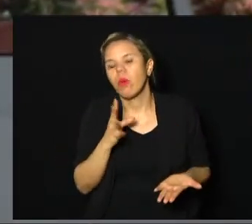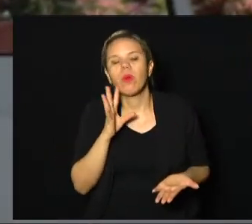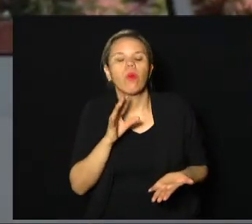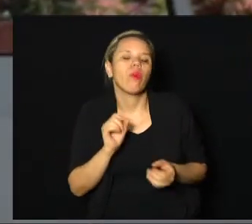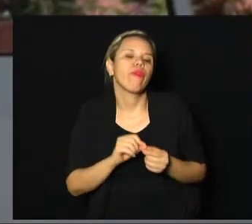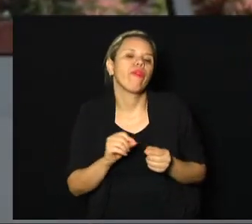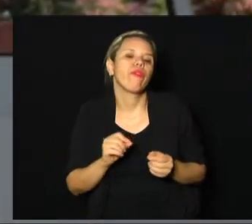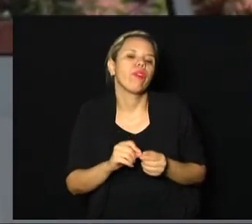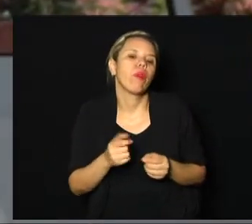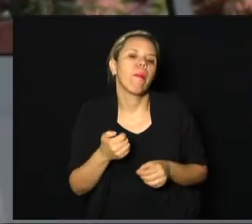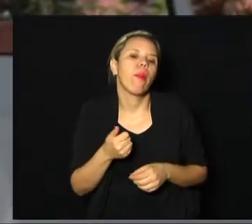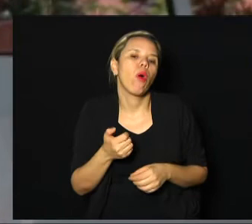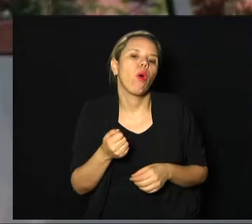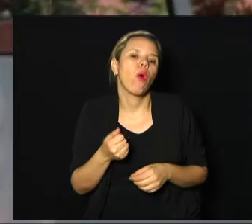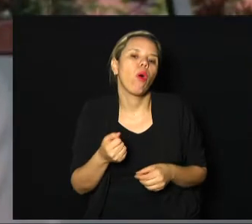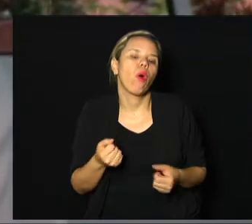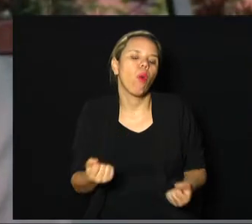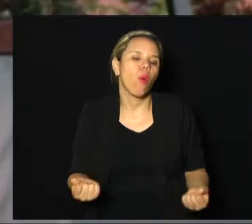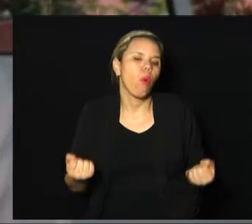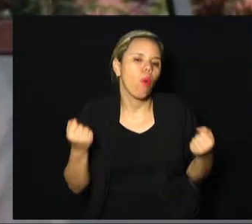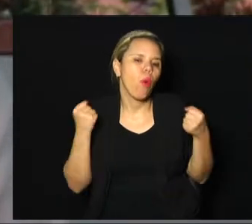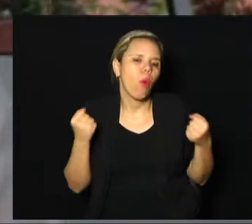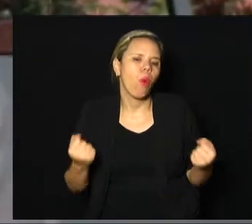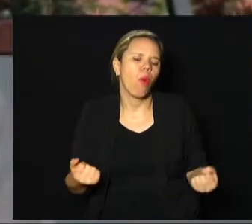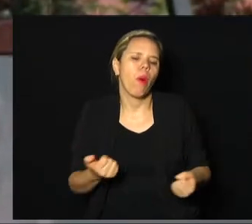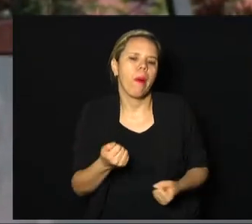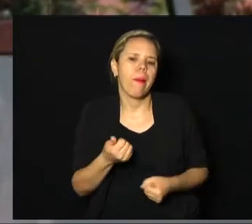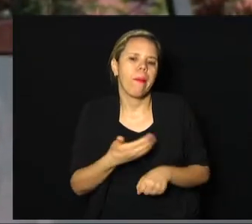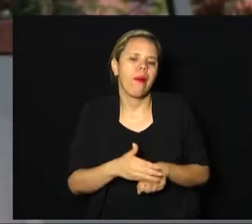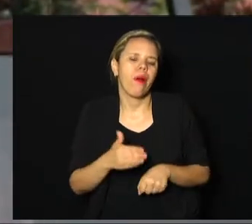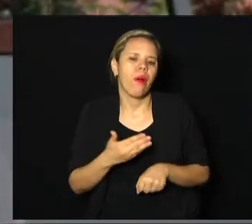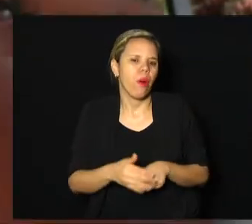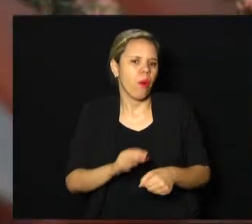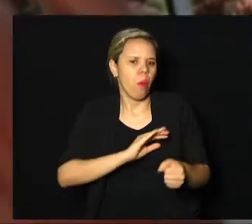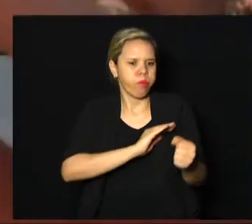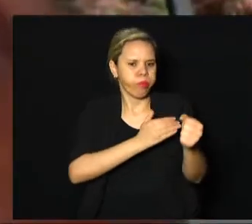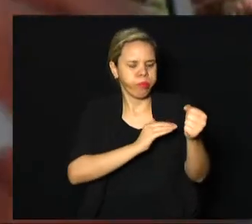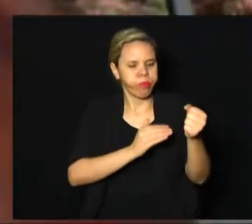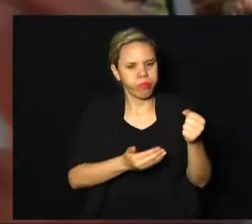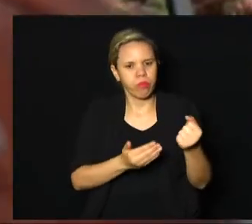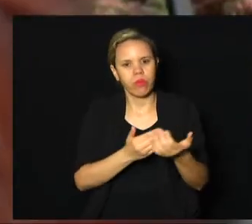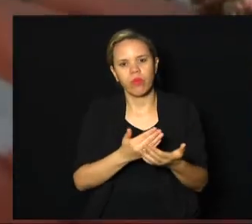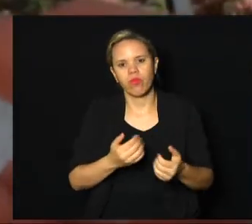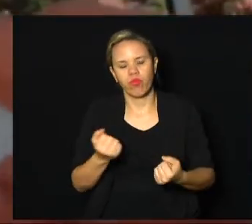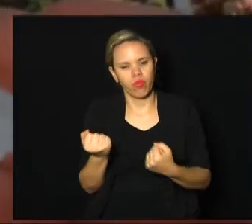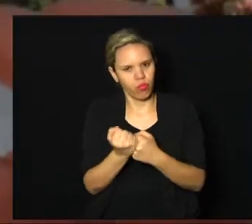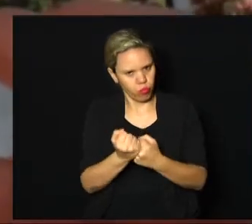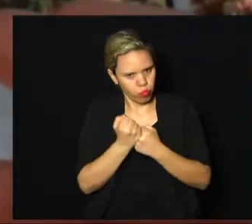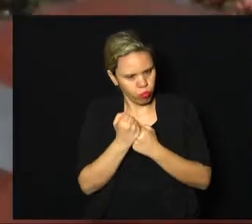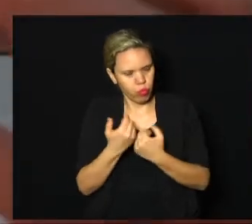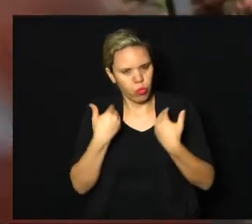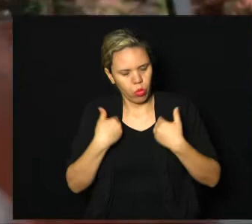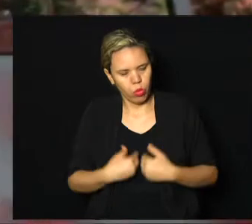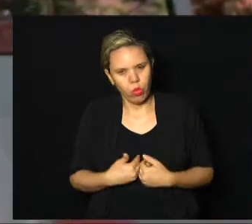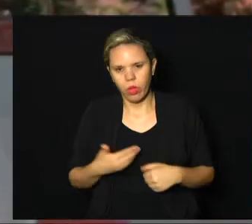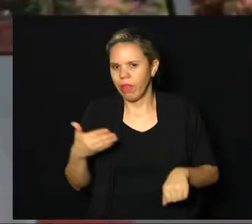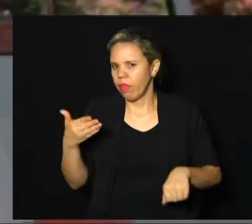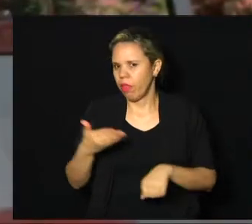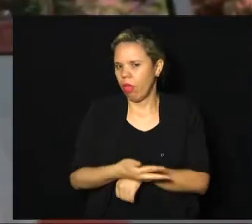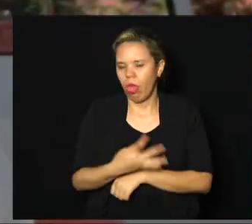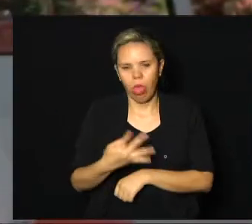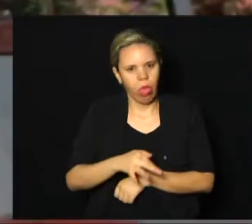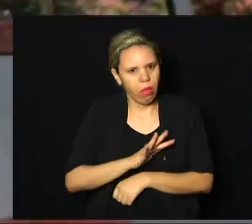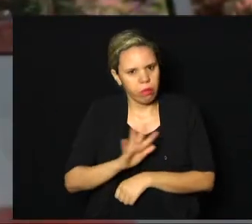eu fazer um pouco de aquecimento e preparação da musculatura que vai me sustentar para que eu não entre,